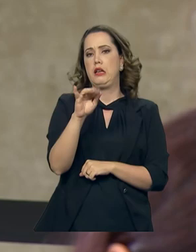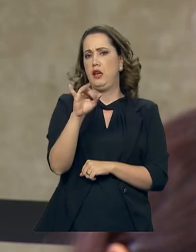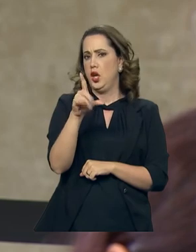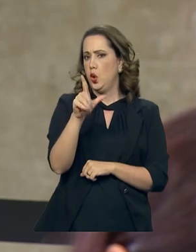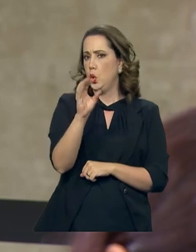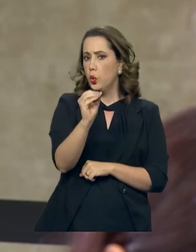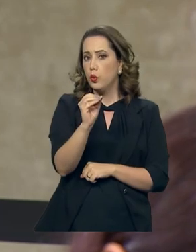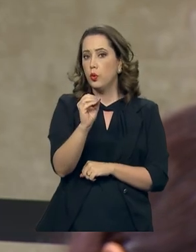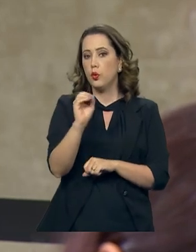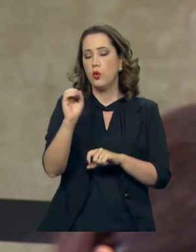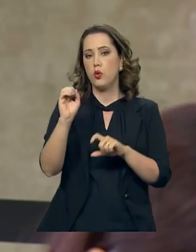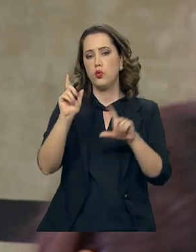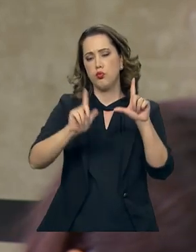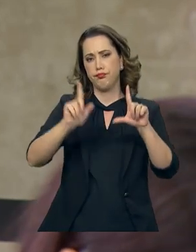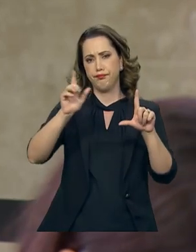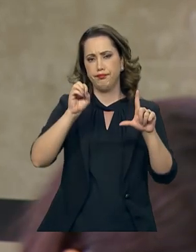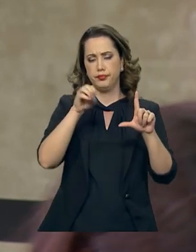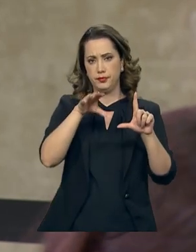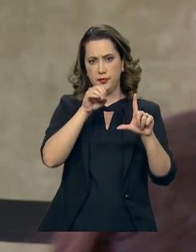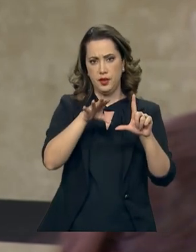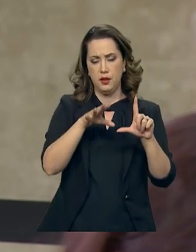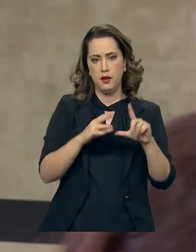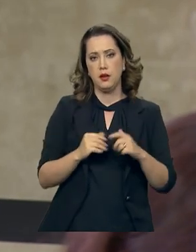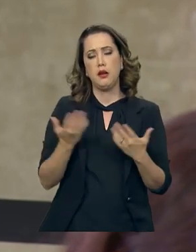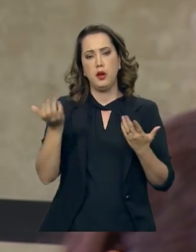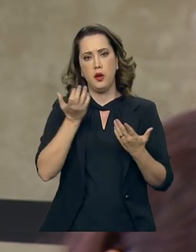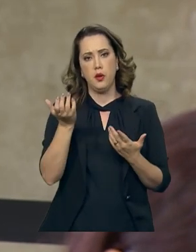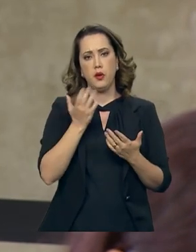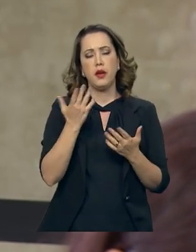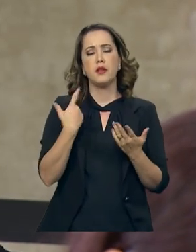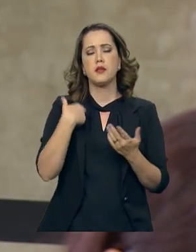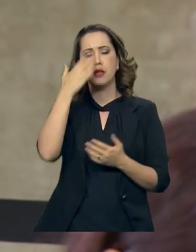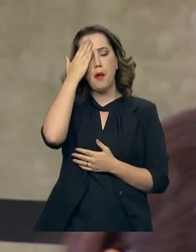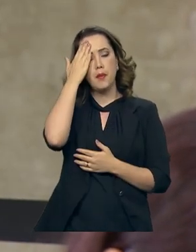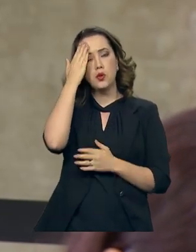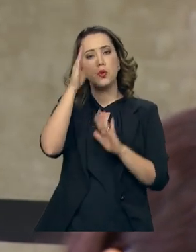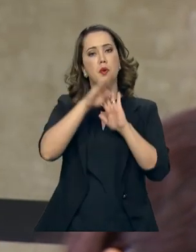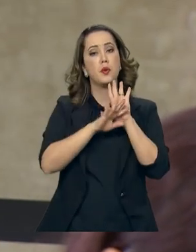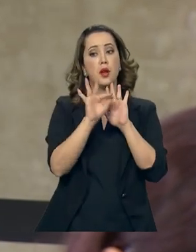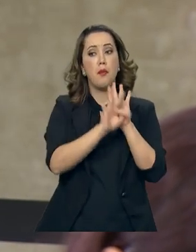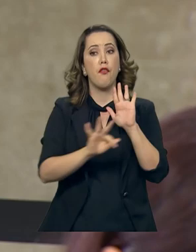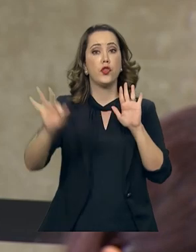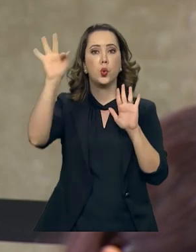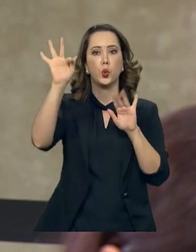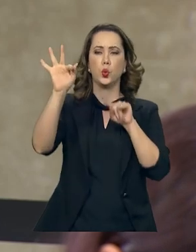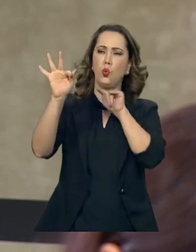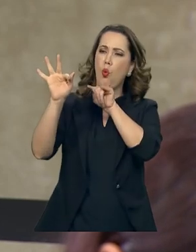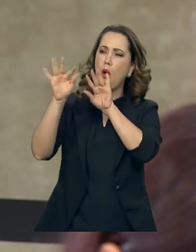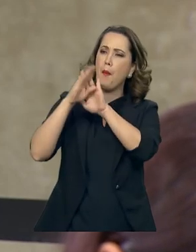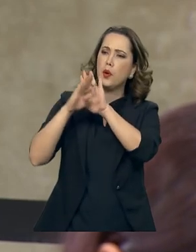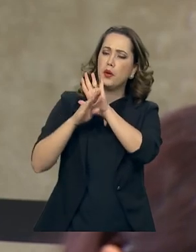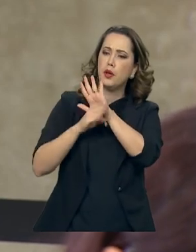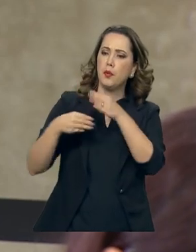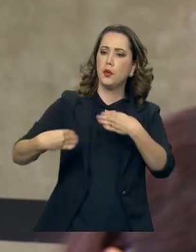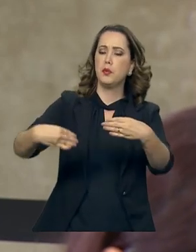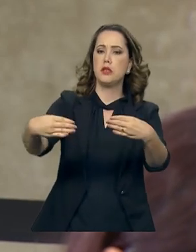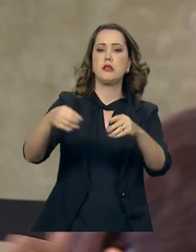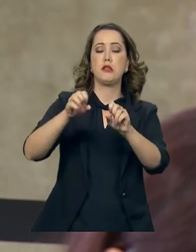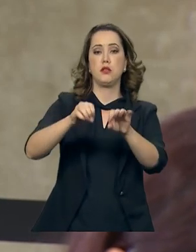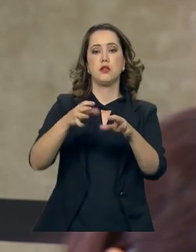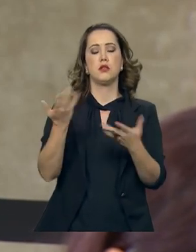sobre o programa futures e do ministério da educação presidente falou mais cedo que a ideia que as universidades federais têm mais autonomia